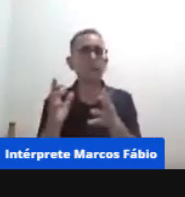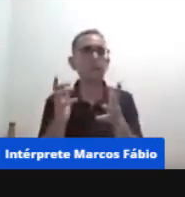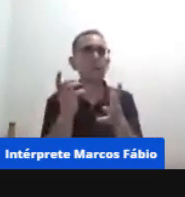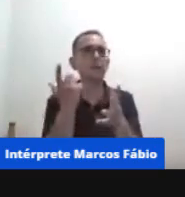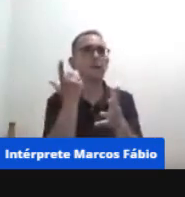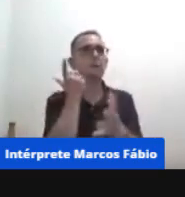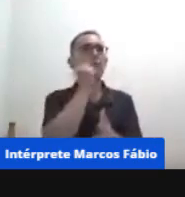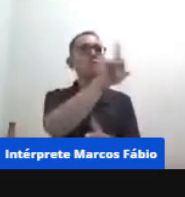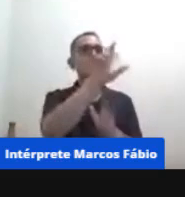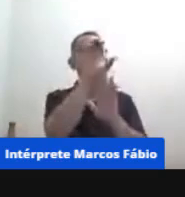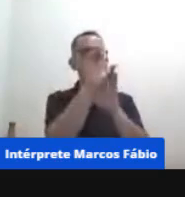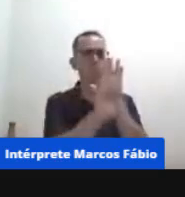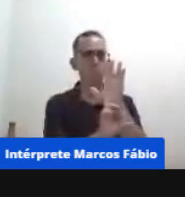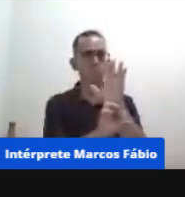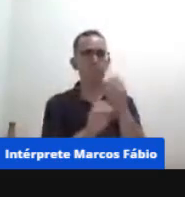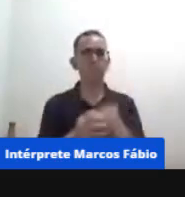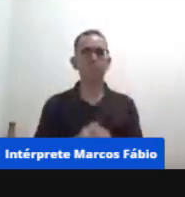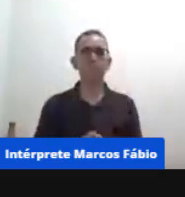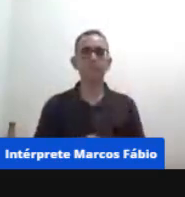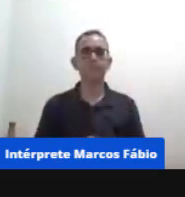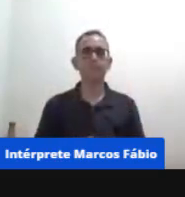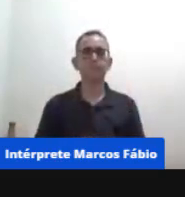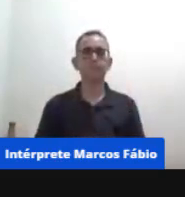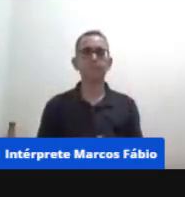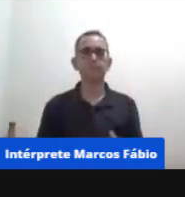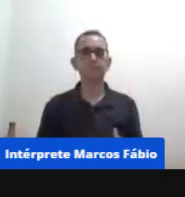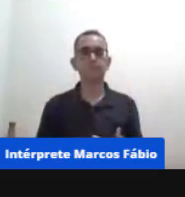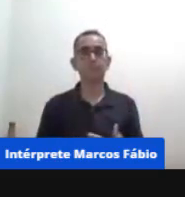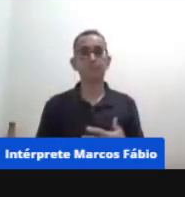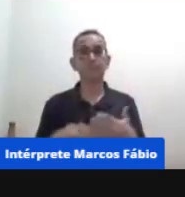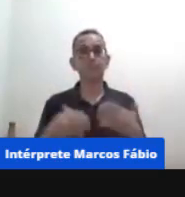do conteúdo, essa acomodação do conteúdo.